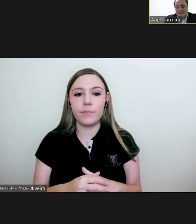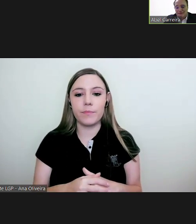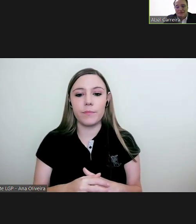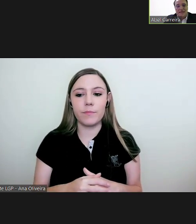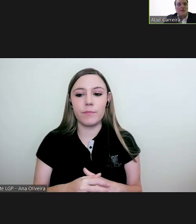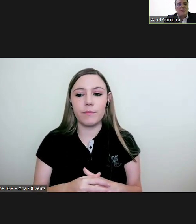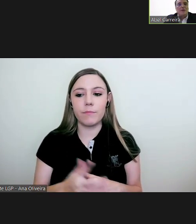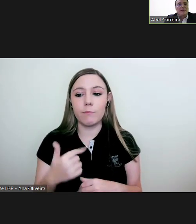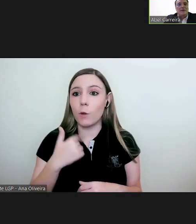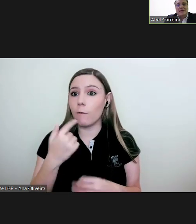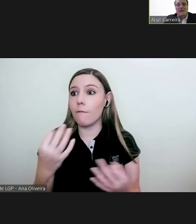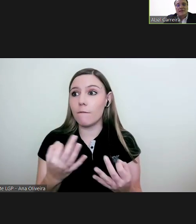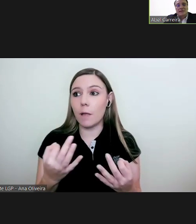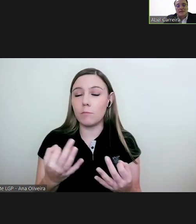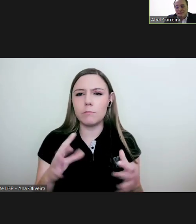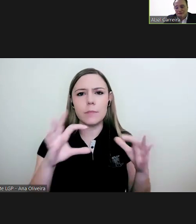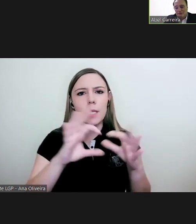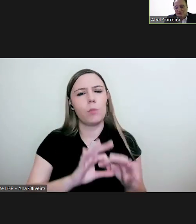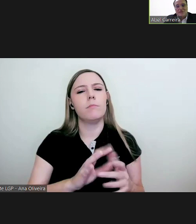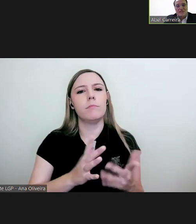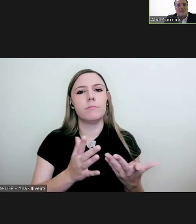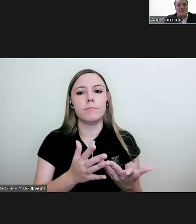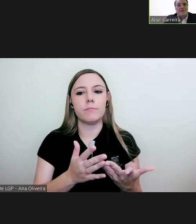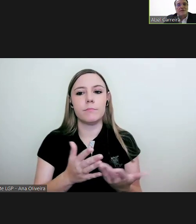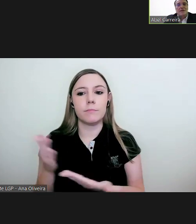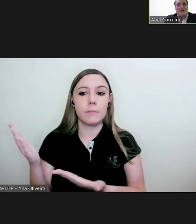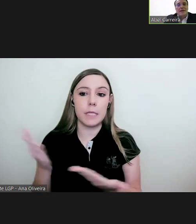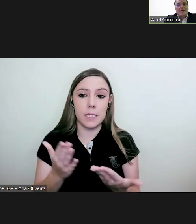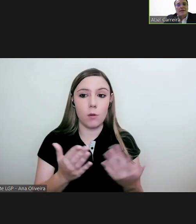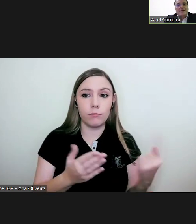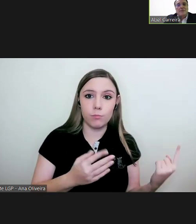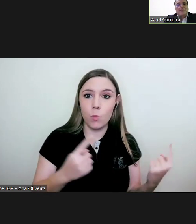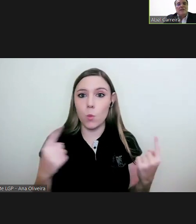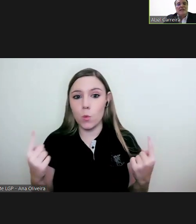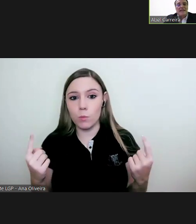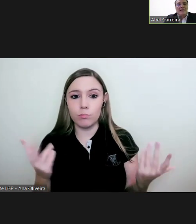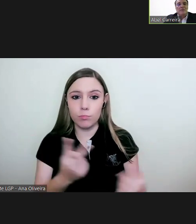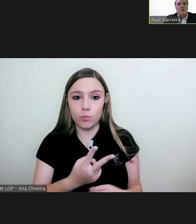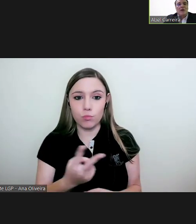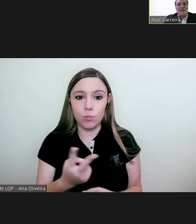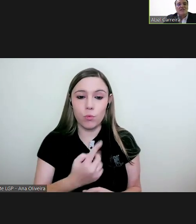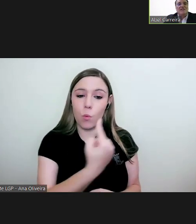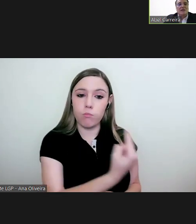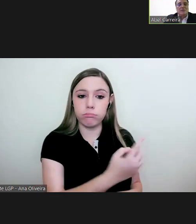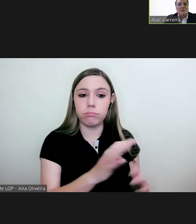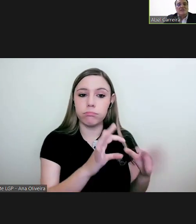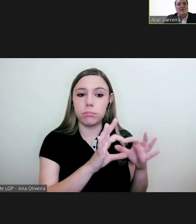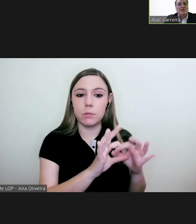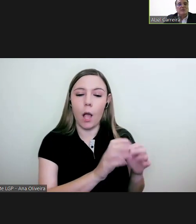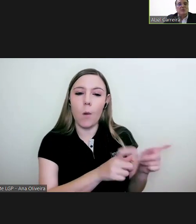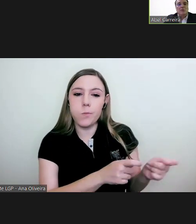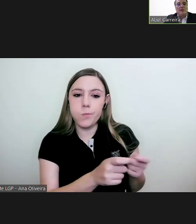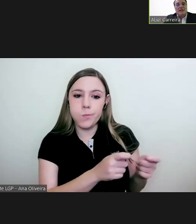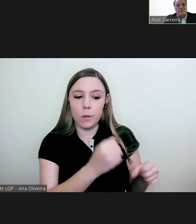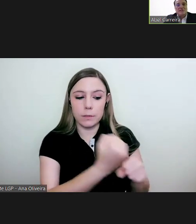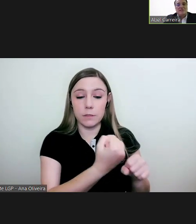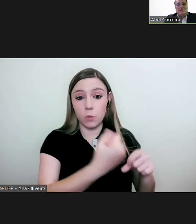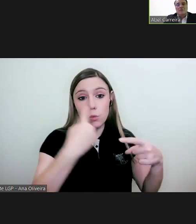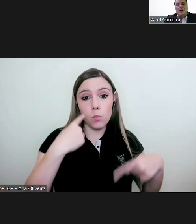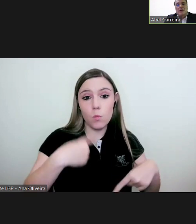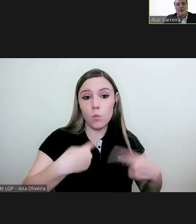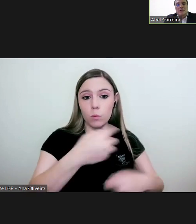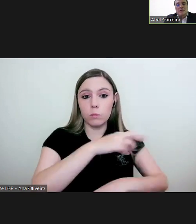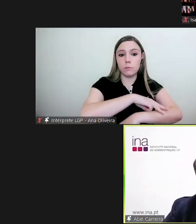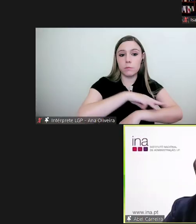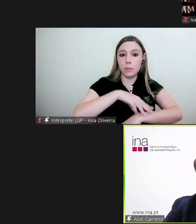Diria que, quer noutra apresentação, uma ligada muito à gestão e serviço público na